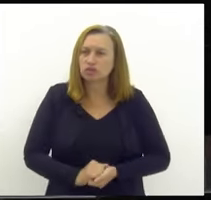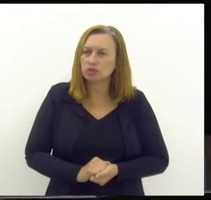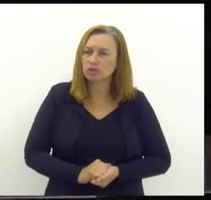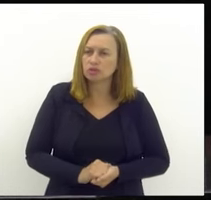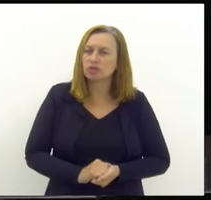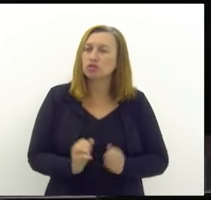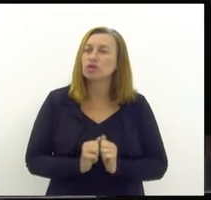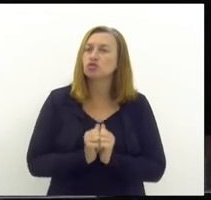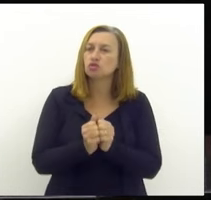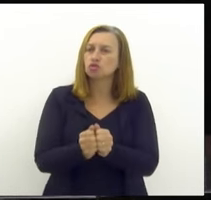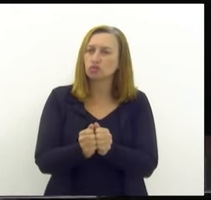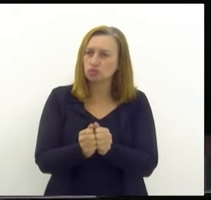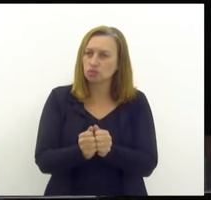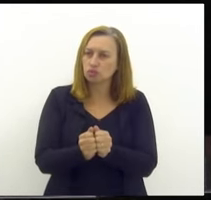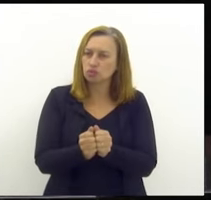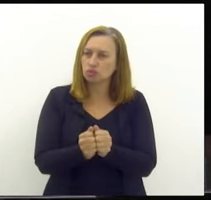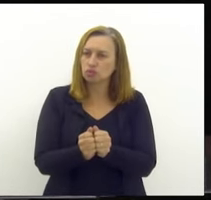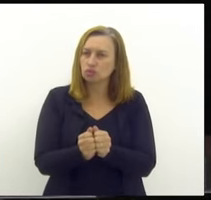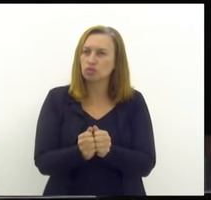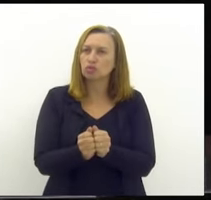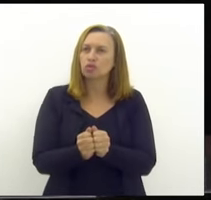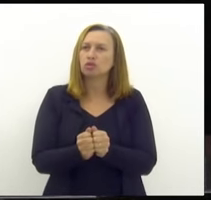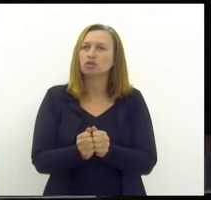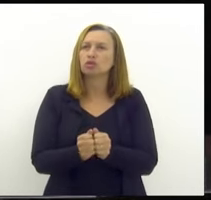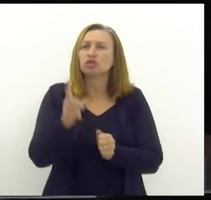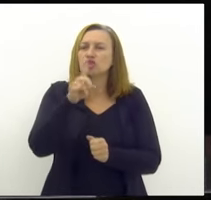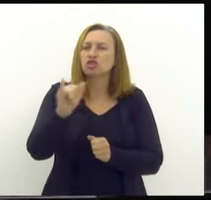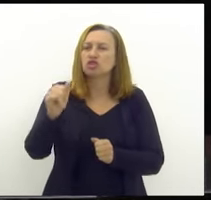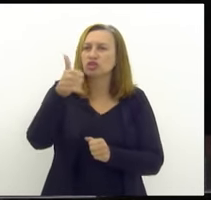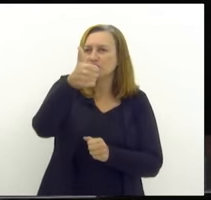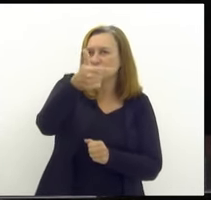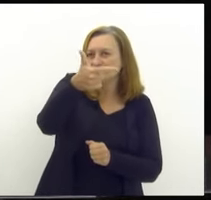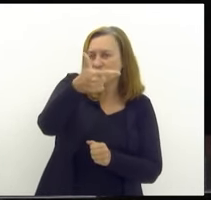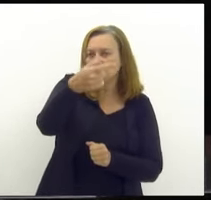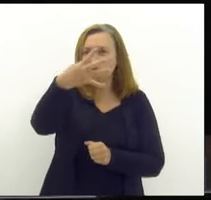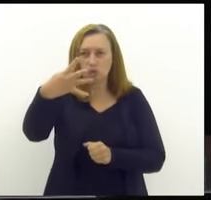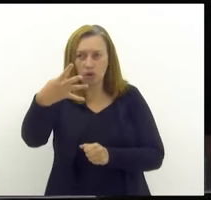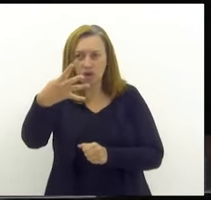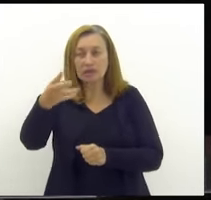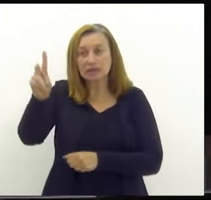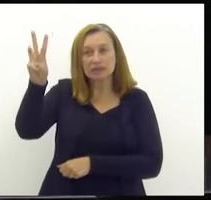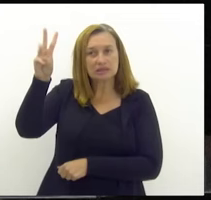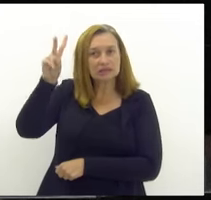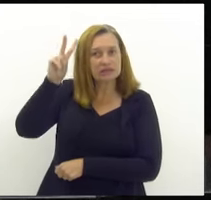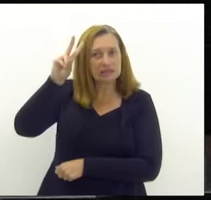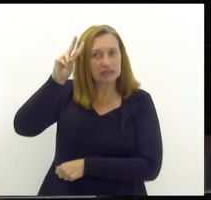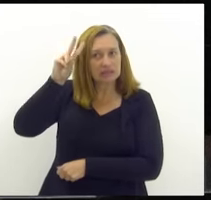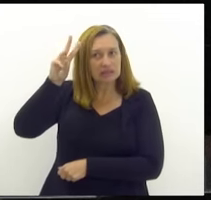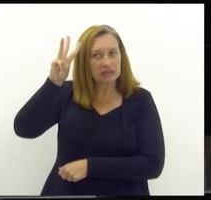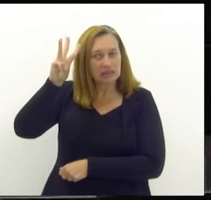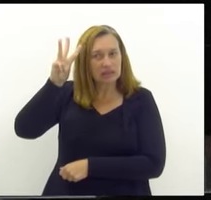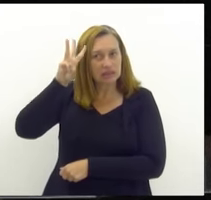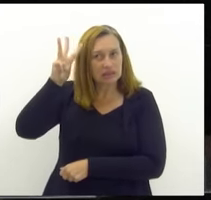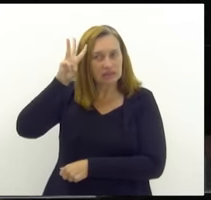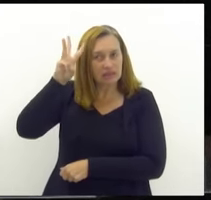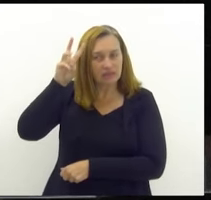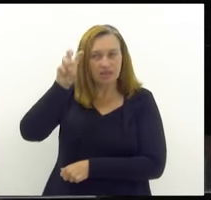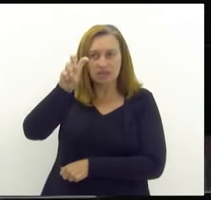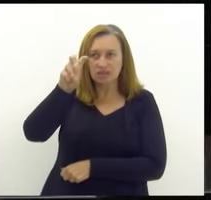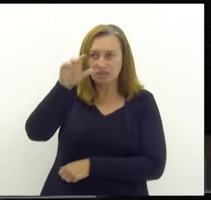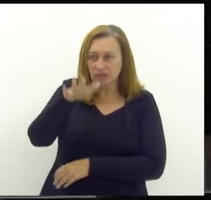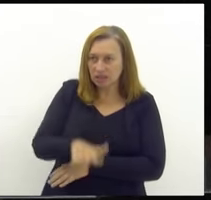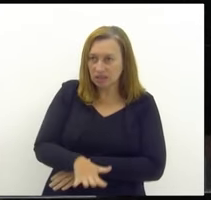estarem conosco no próximo dia 24 na próxima terça-feira às 5 horas da tarde aqui na